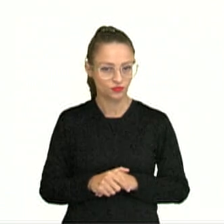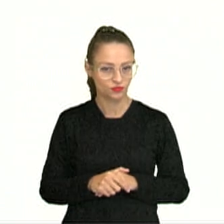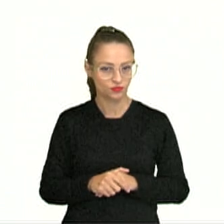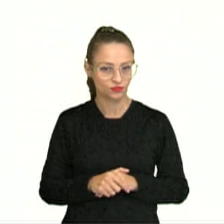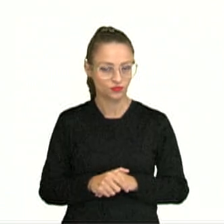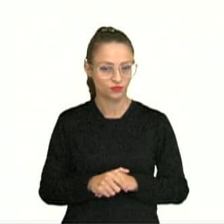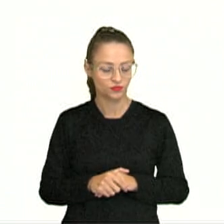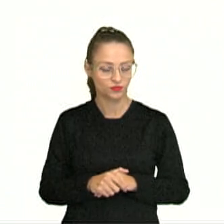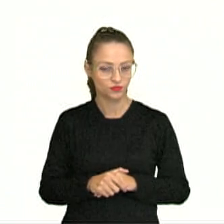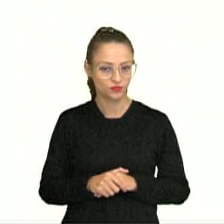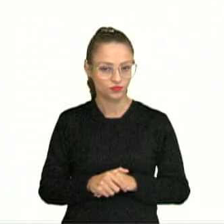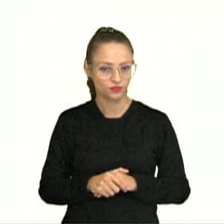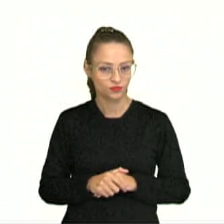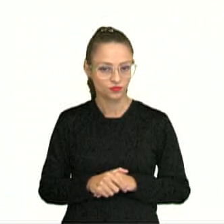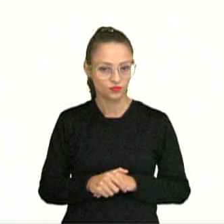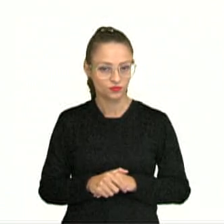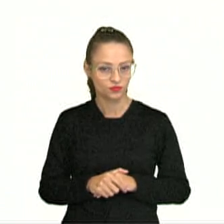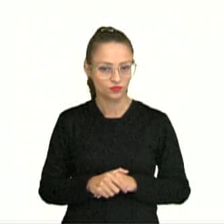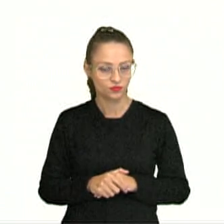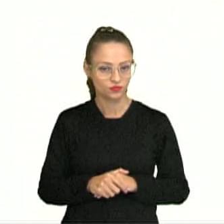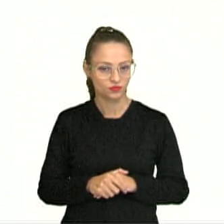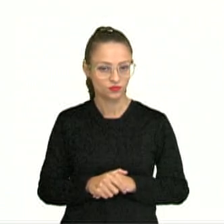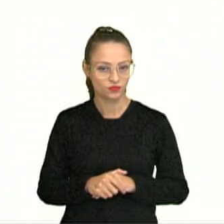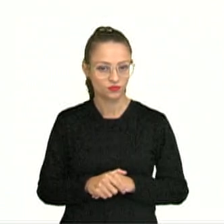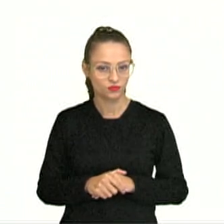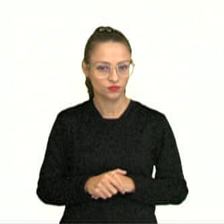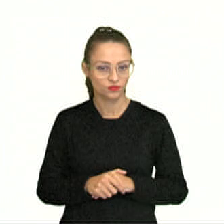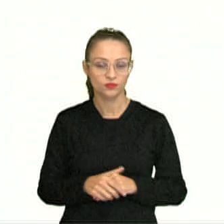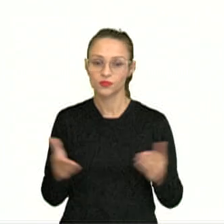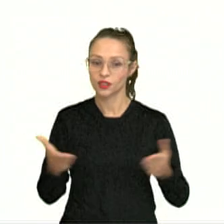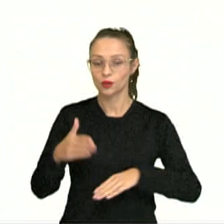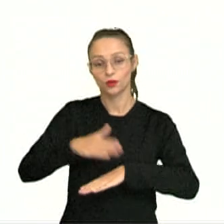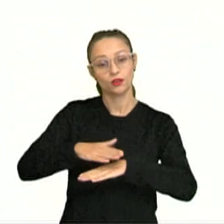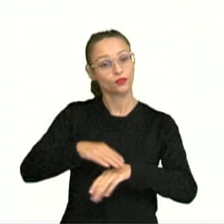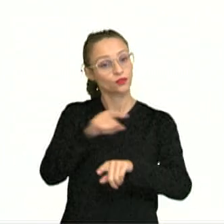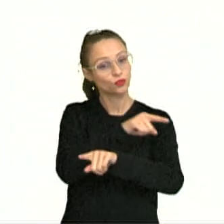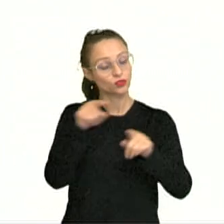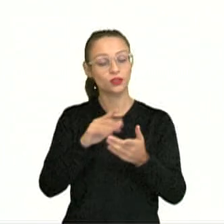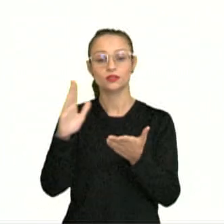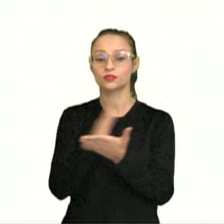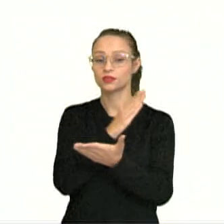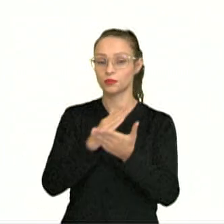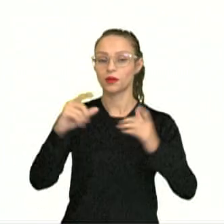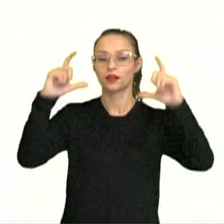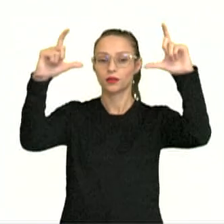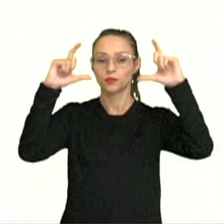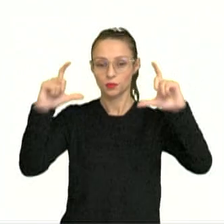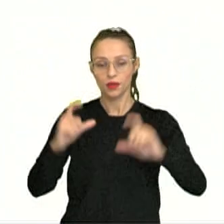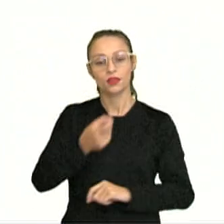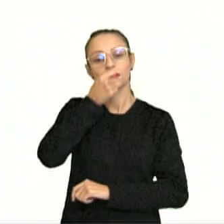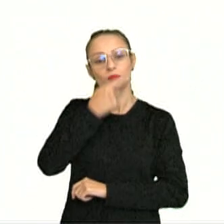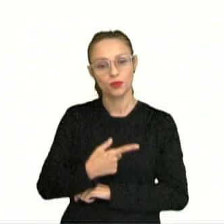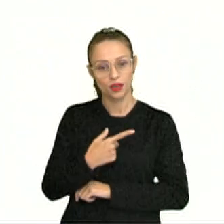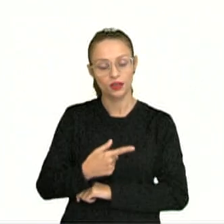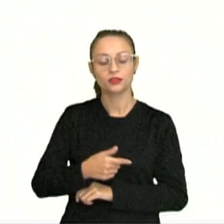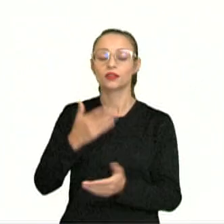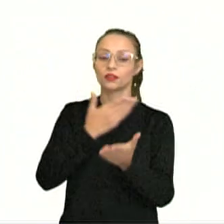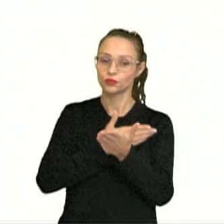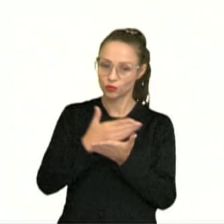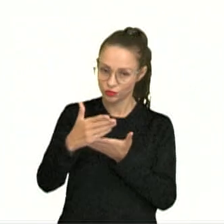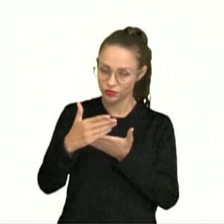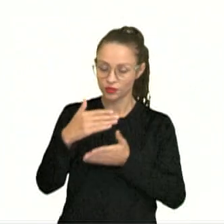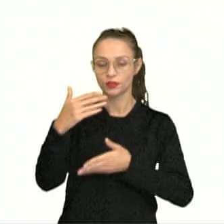metros. Tengo que crescer urgentemente. Agora é com vocês. Separem essa piada em